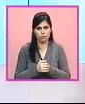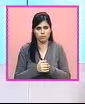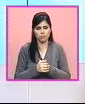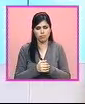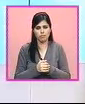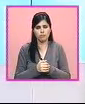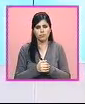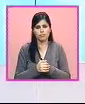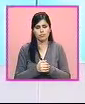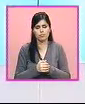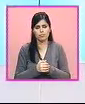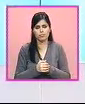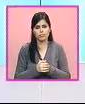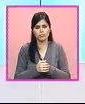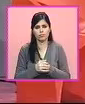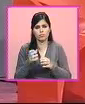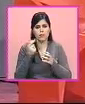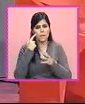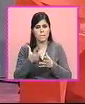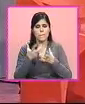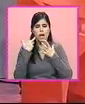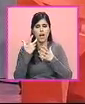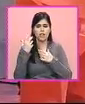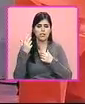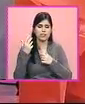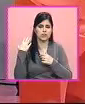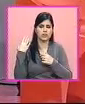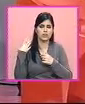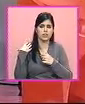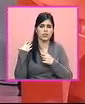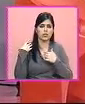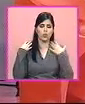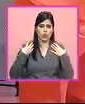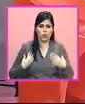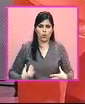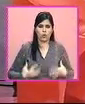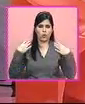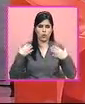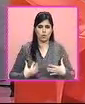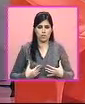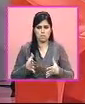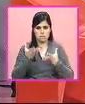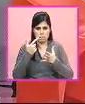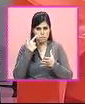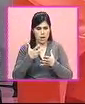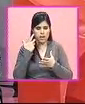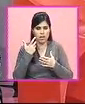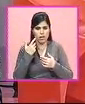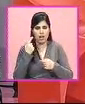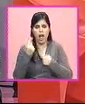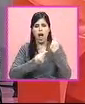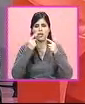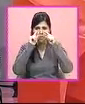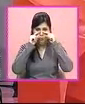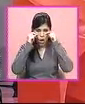é realmente no tronco onde ela aparece mais vezes, não é? É o local mais frequente, mas pode aparecer em qualquer ponto do corpo Até à volta humano. dos olhos,